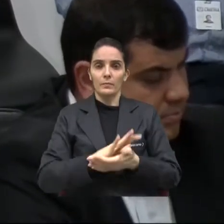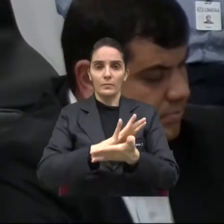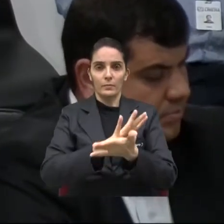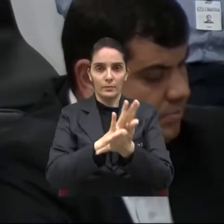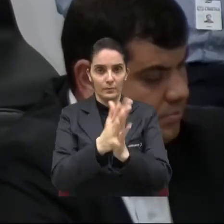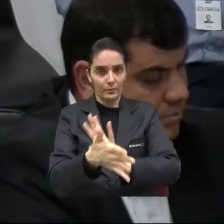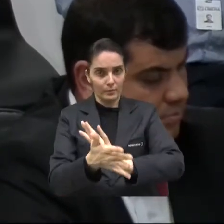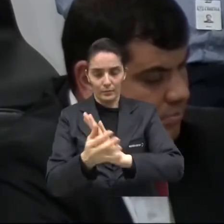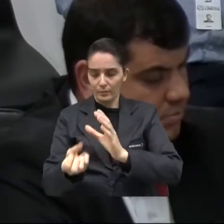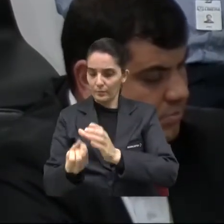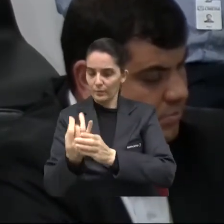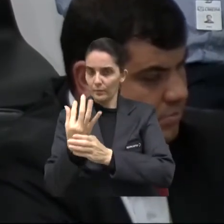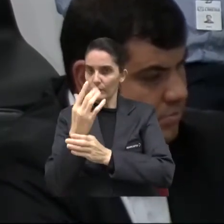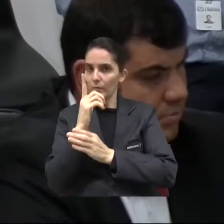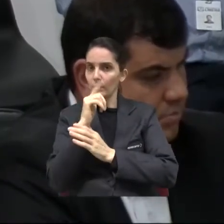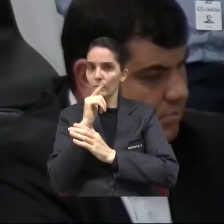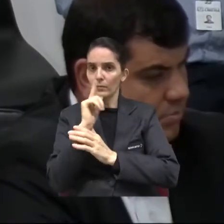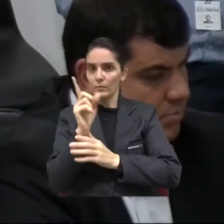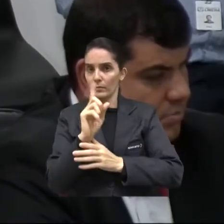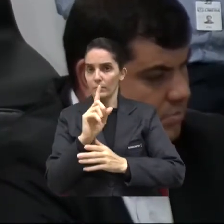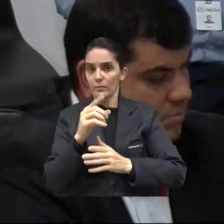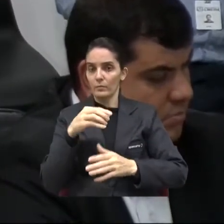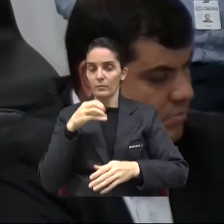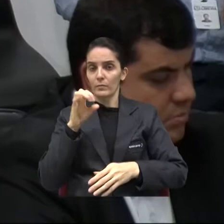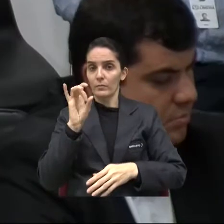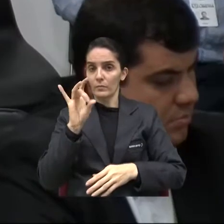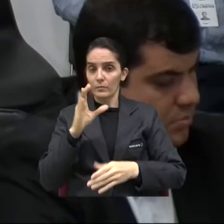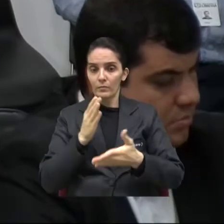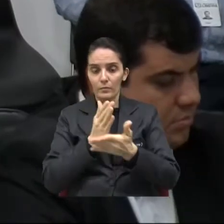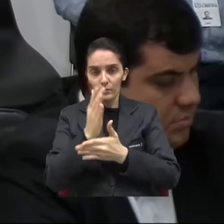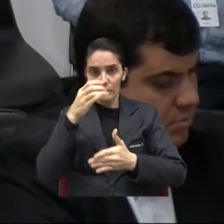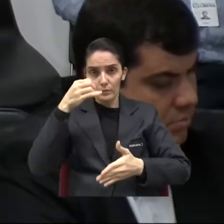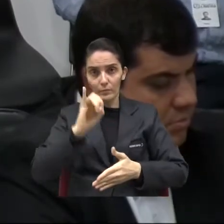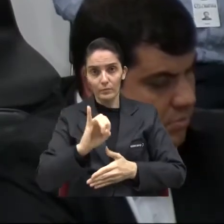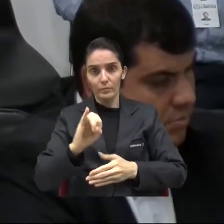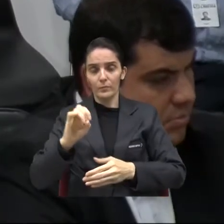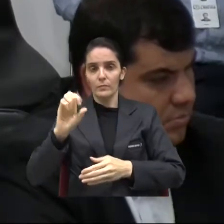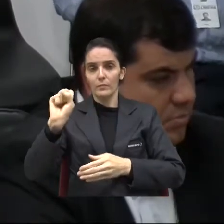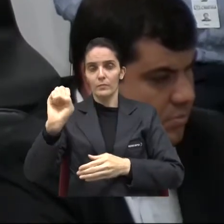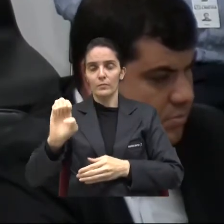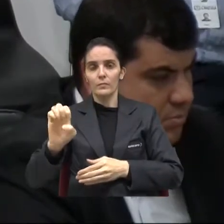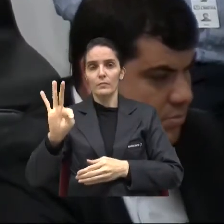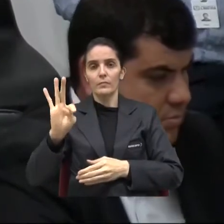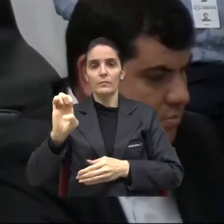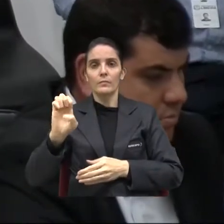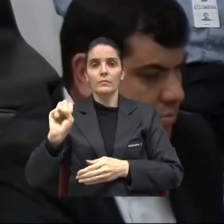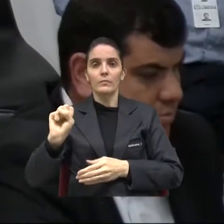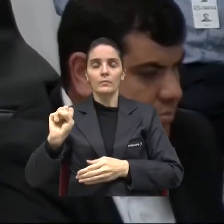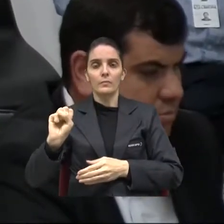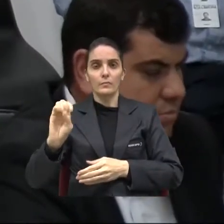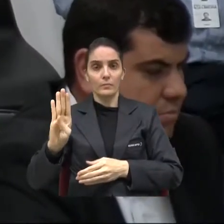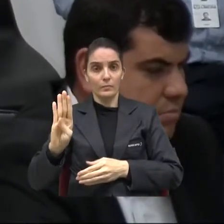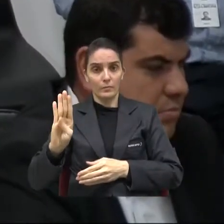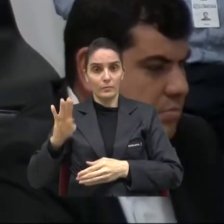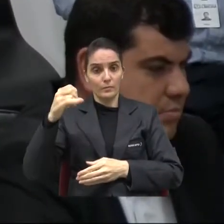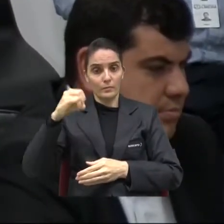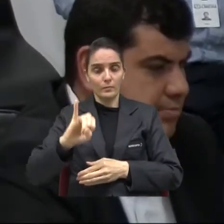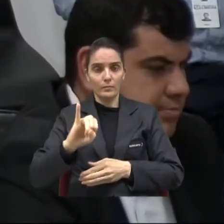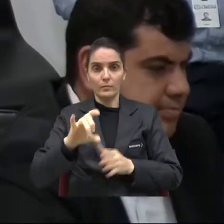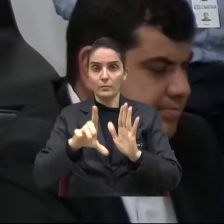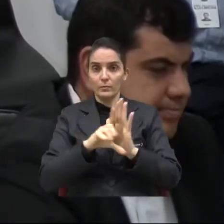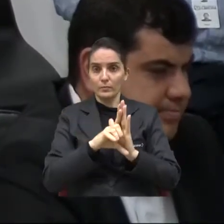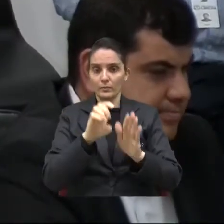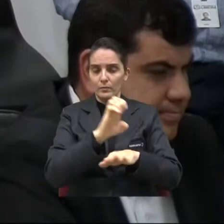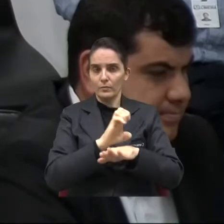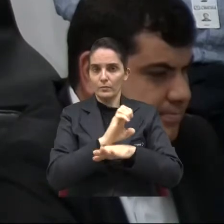uma nascente, só vai ser aprovado se a CETESB concordar, se as leis estaduais concordar. Ninguém está aprovando para o cara